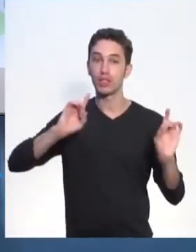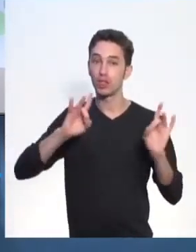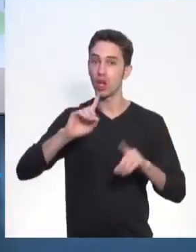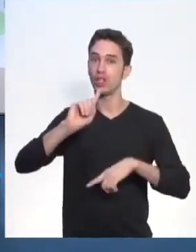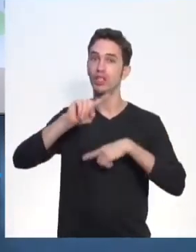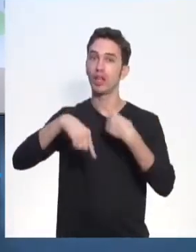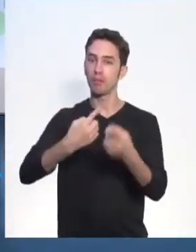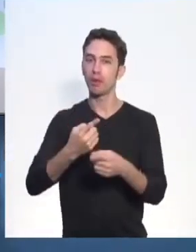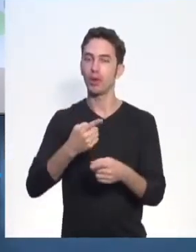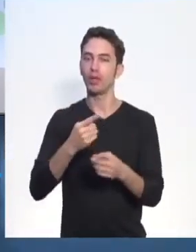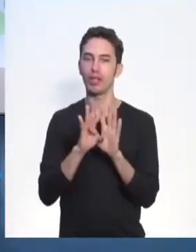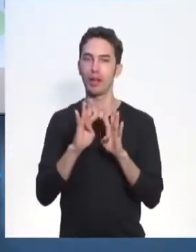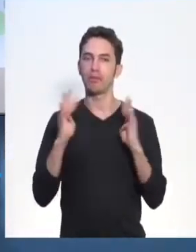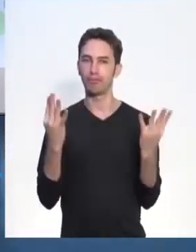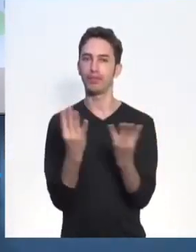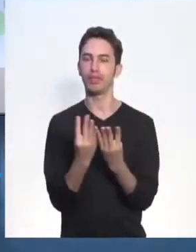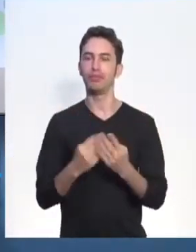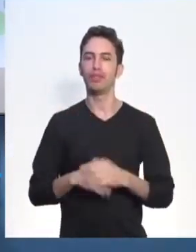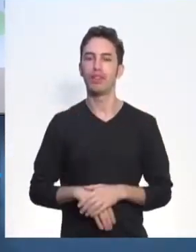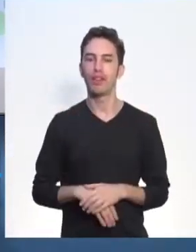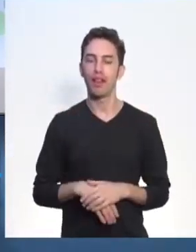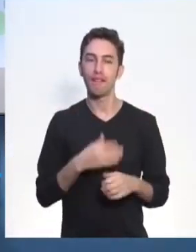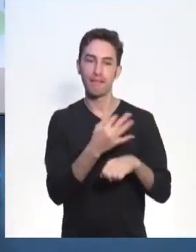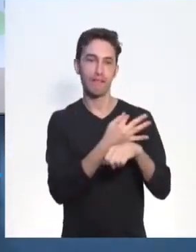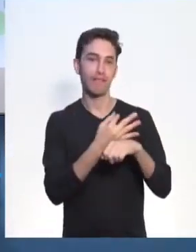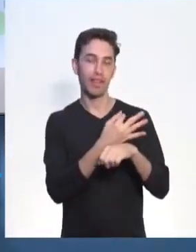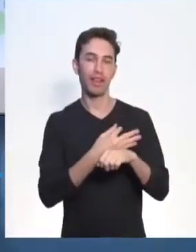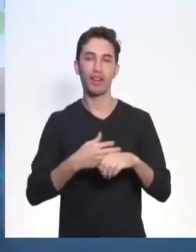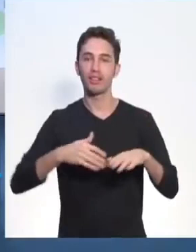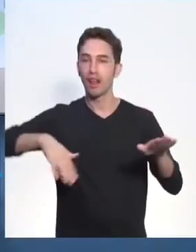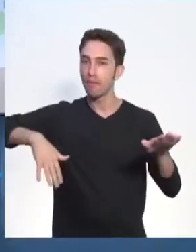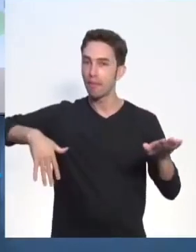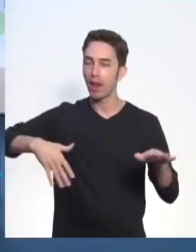pós-pandemia. Férias na praia.